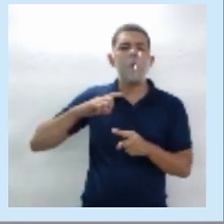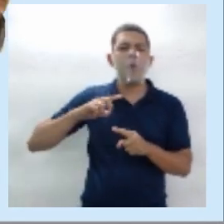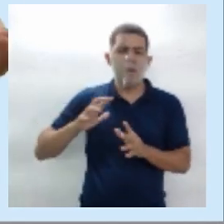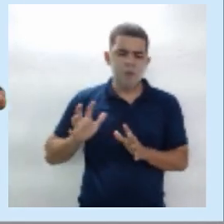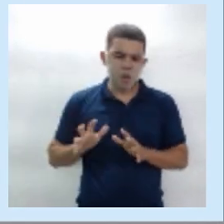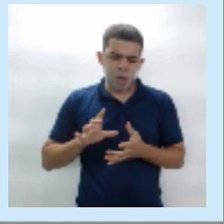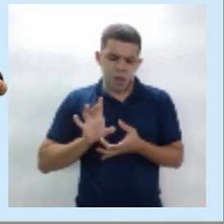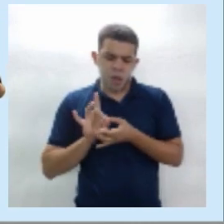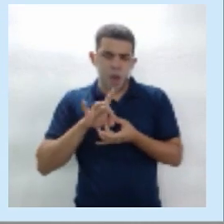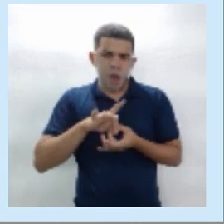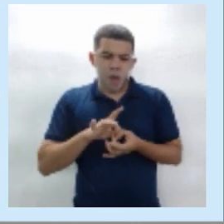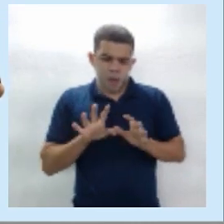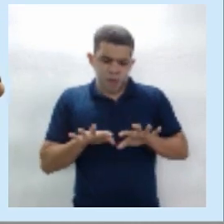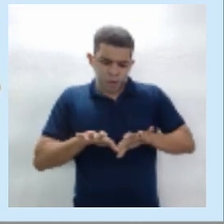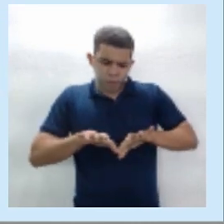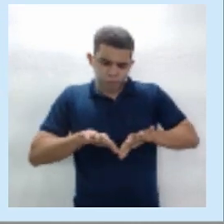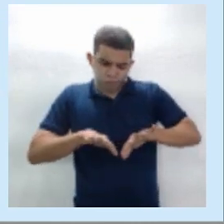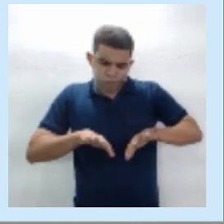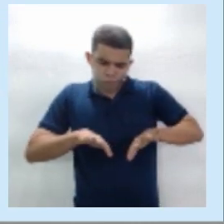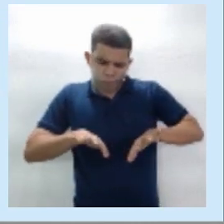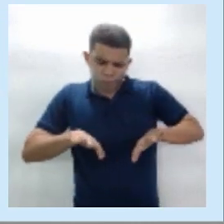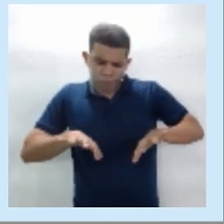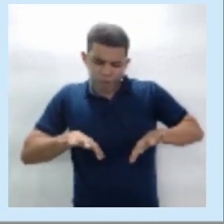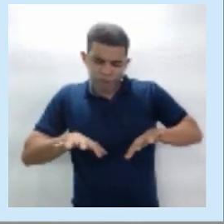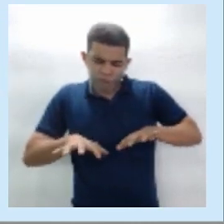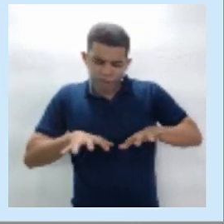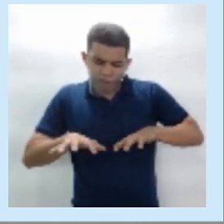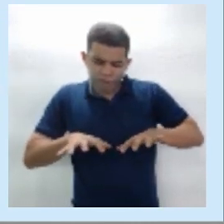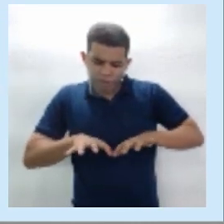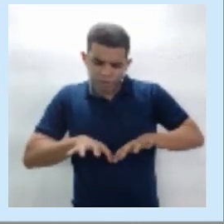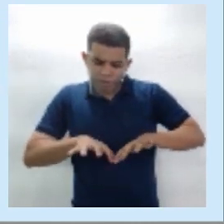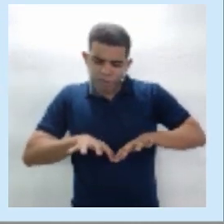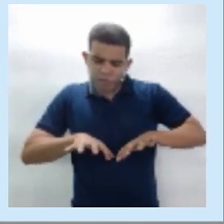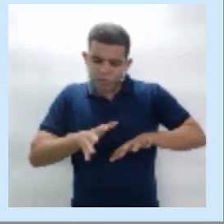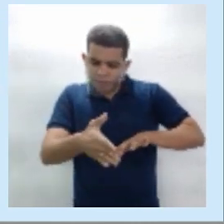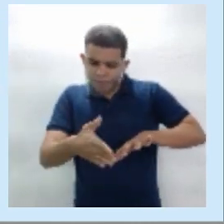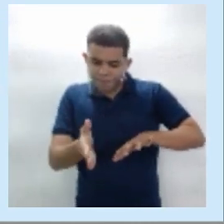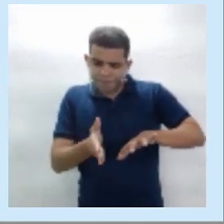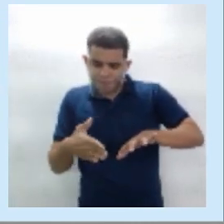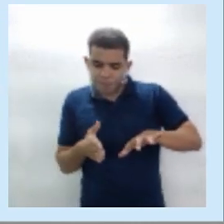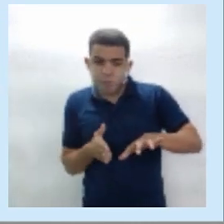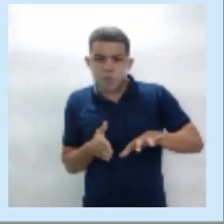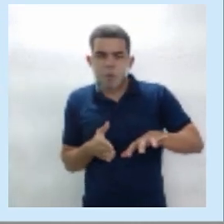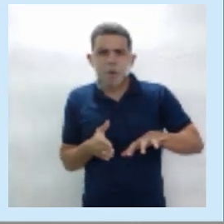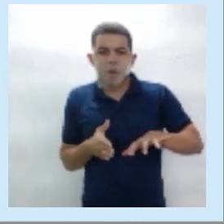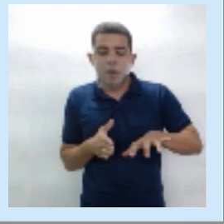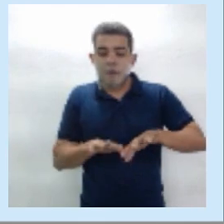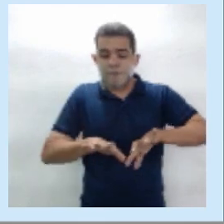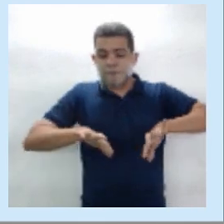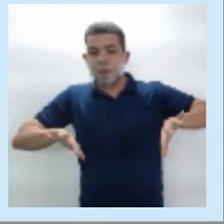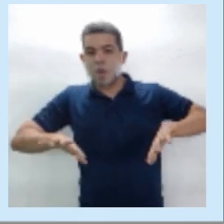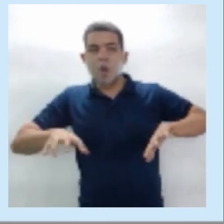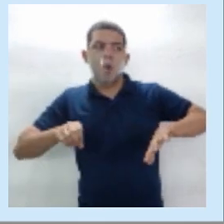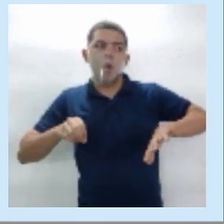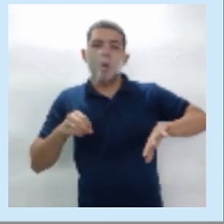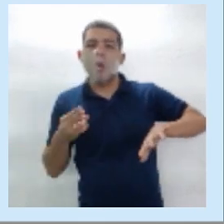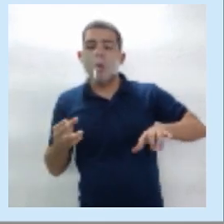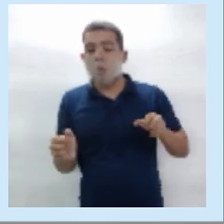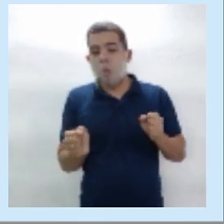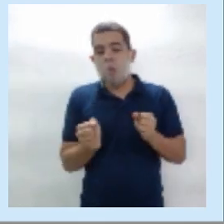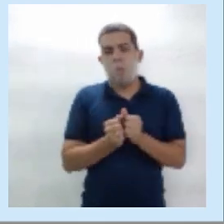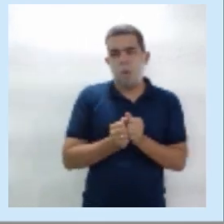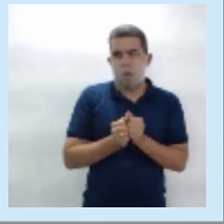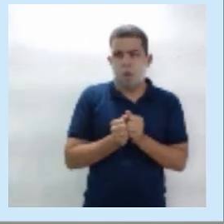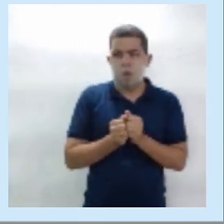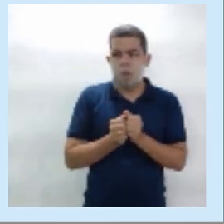os continentes ou vão juntar os continentes. E daí a gente vai ter algumas fendas, vai